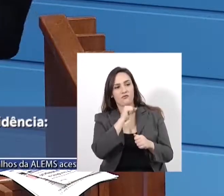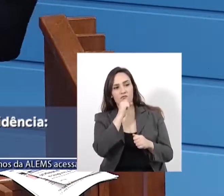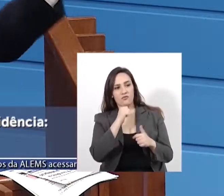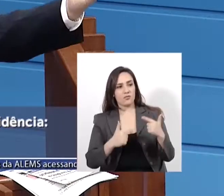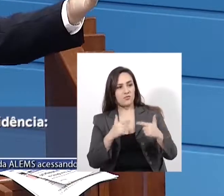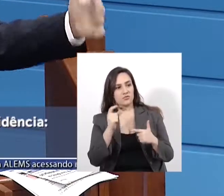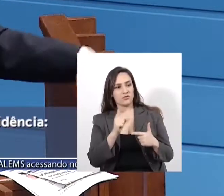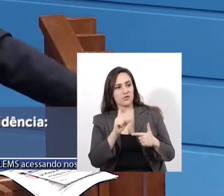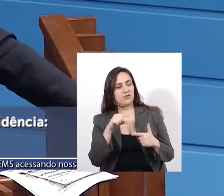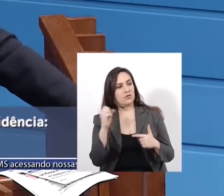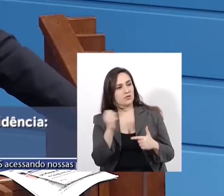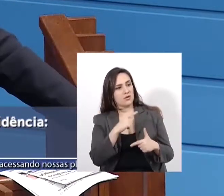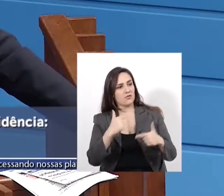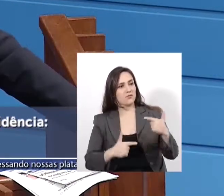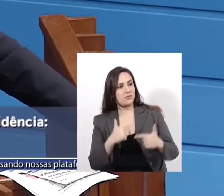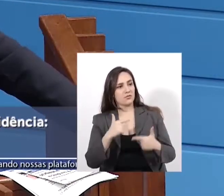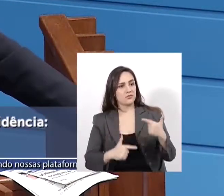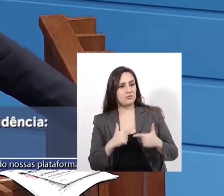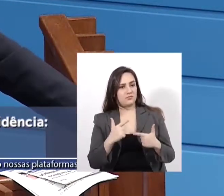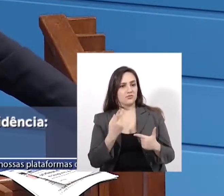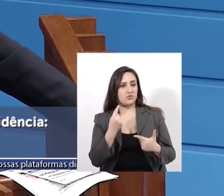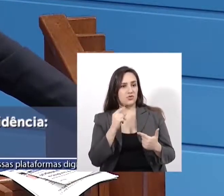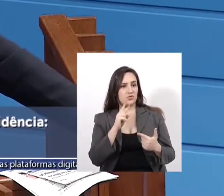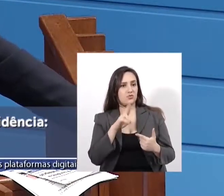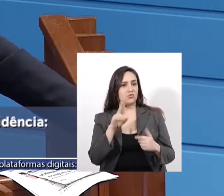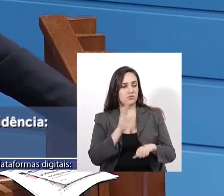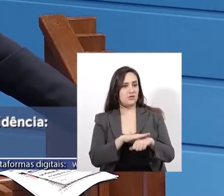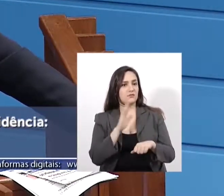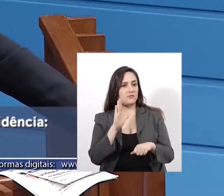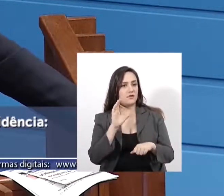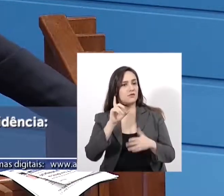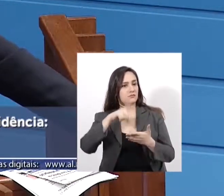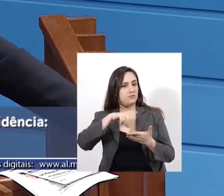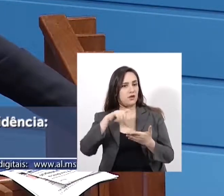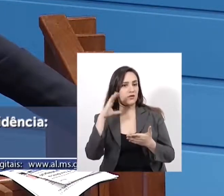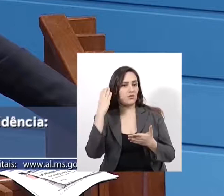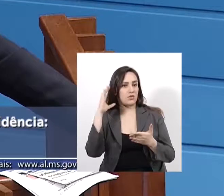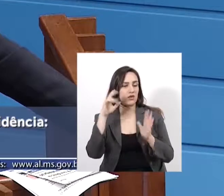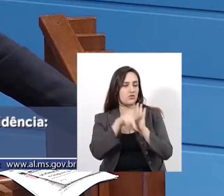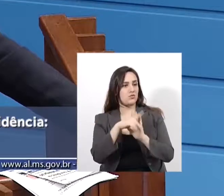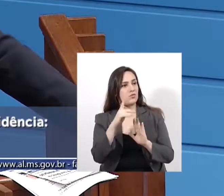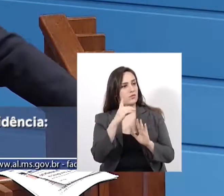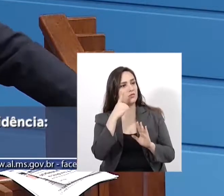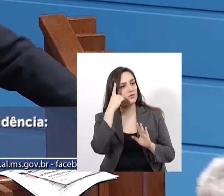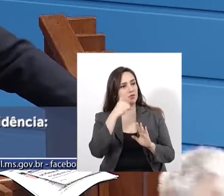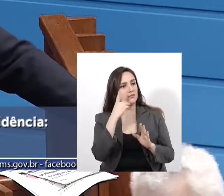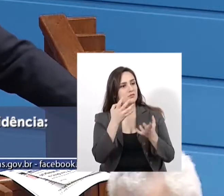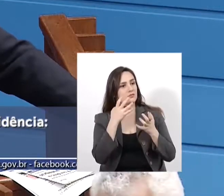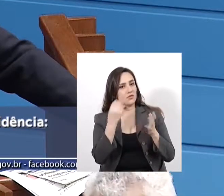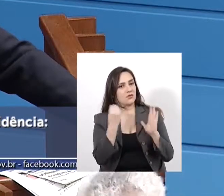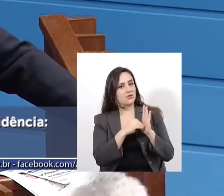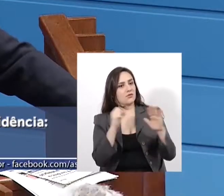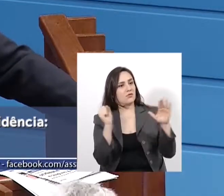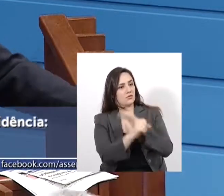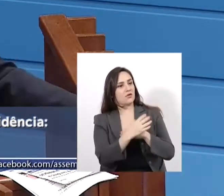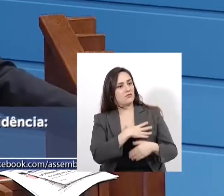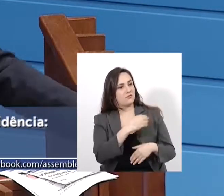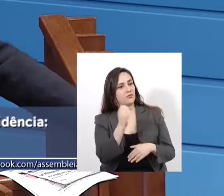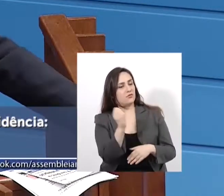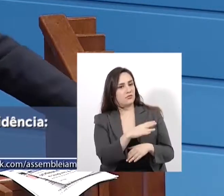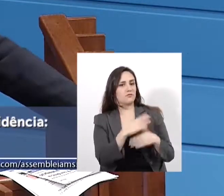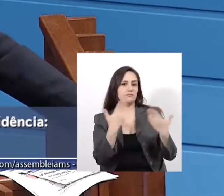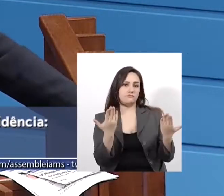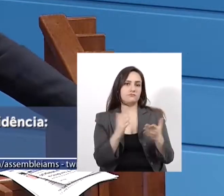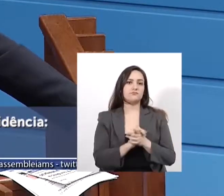está fazendo a nova política, né? Gastando mais cartão corporativo e querendo nomear os filhos, essa é a nova política,